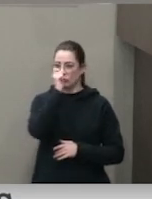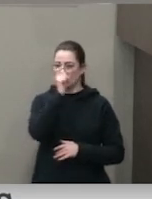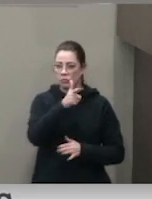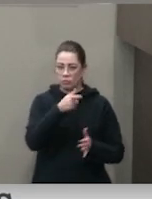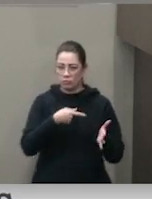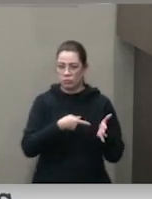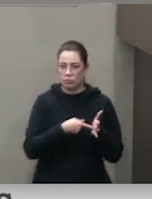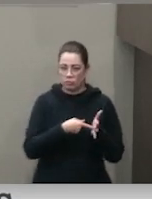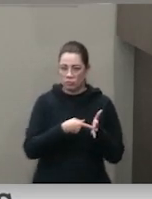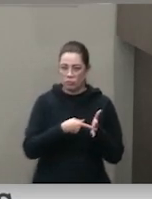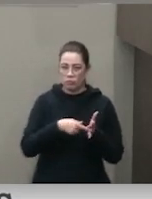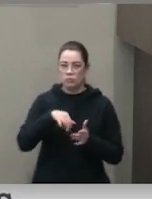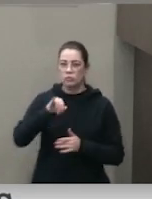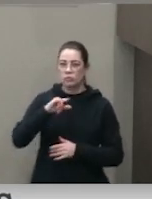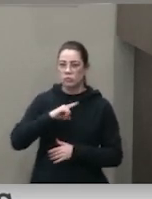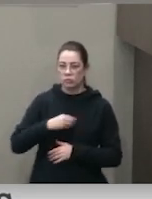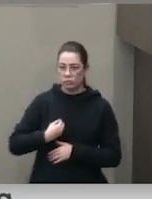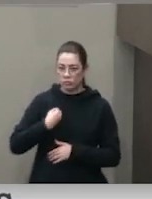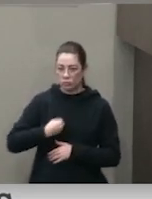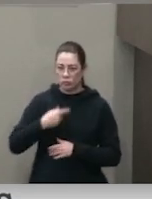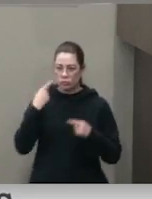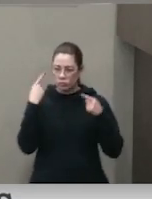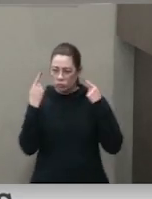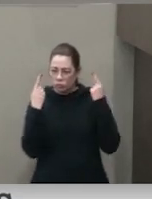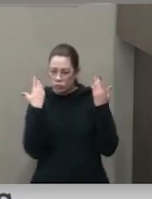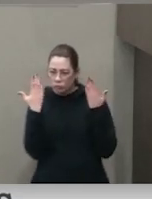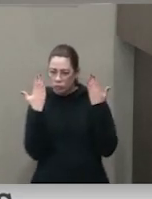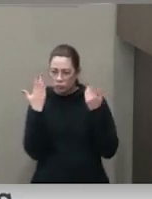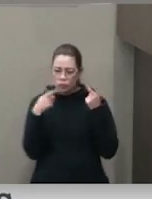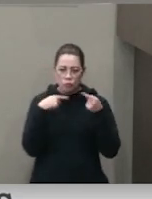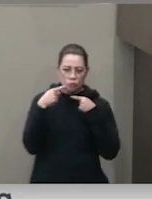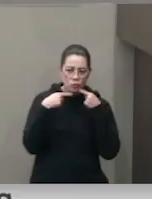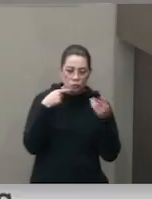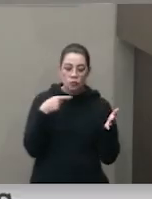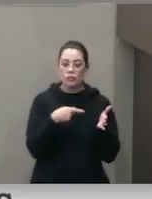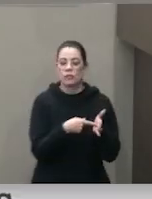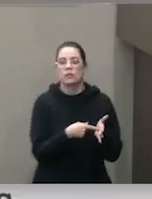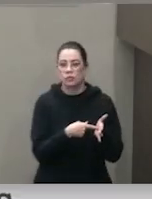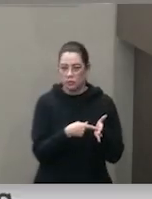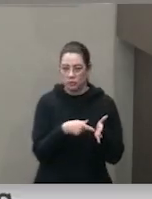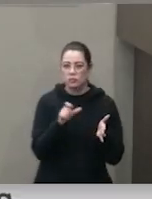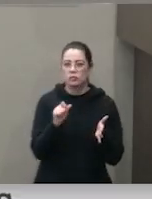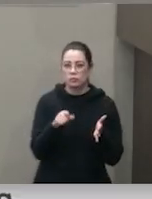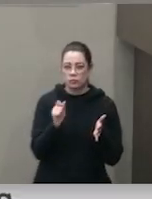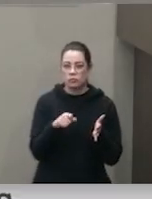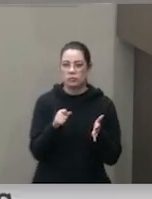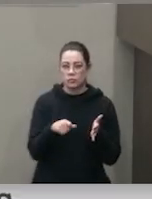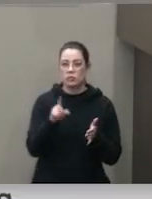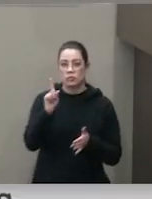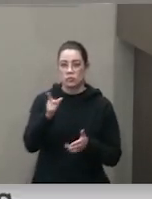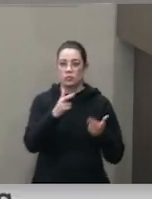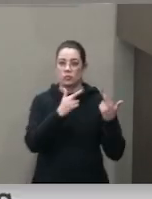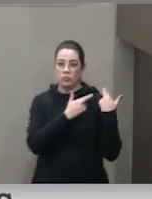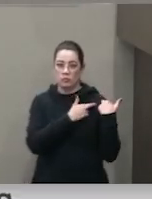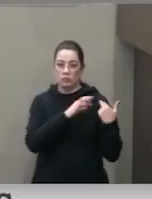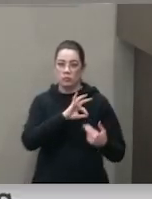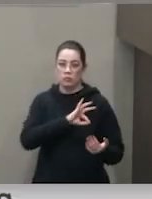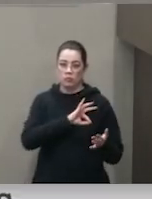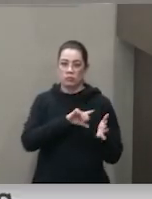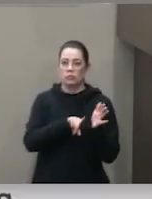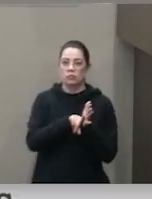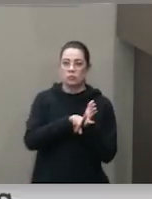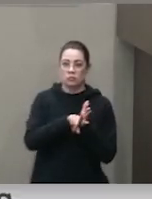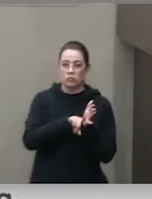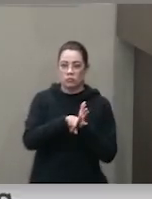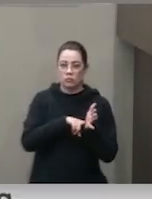Se existir a dúvida, denuncie. Ah, eu não sei se está acontecendo. Denuncia. Cabe à polícia investigar. Mas que a